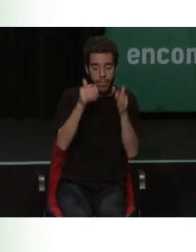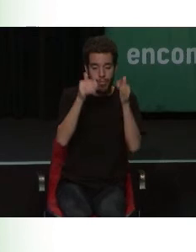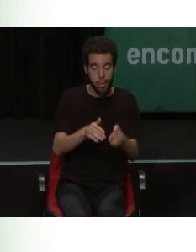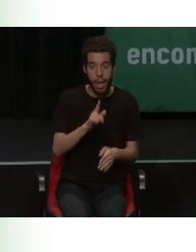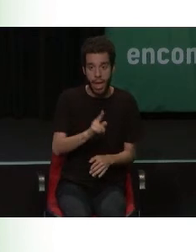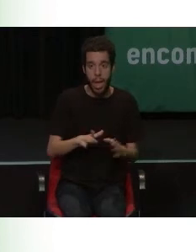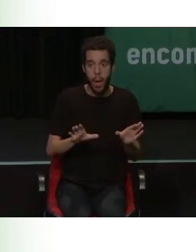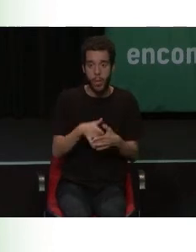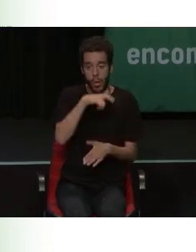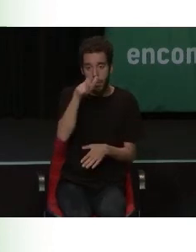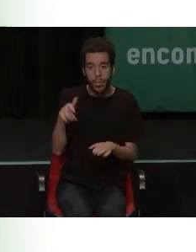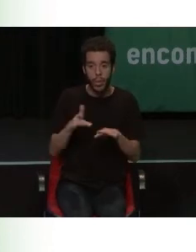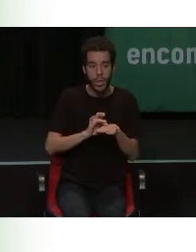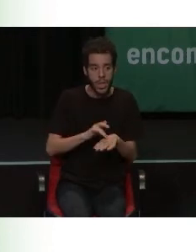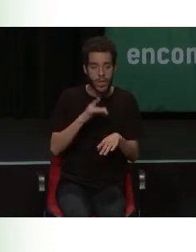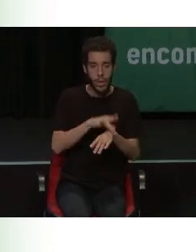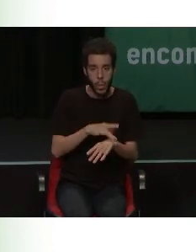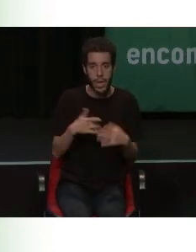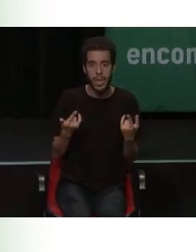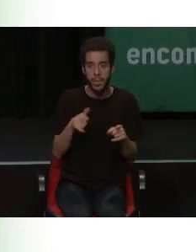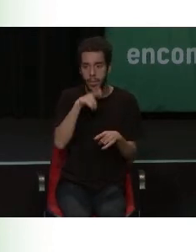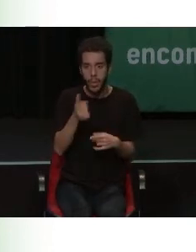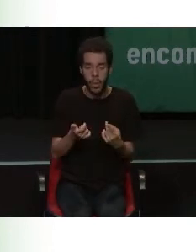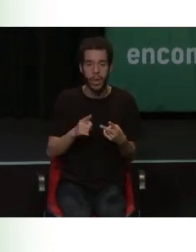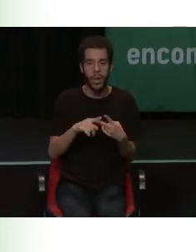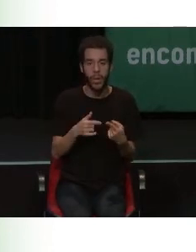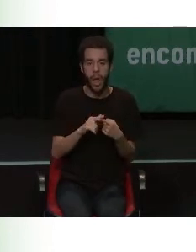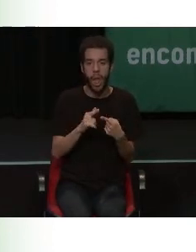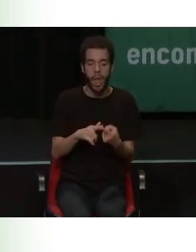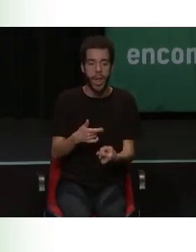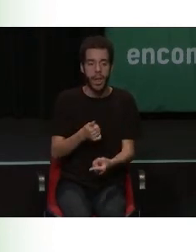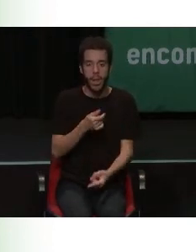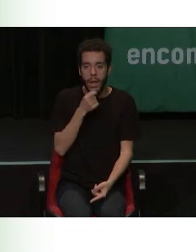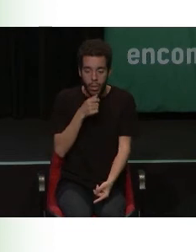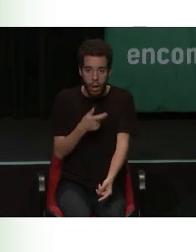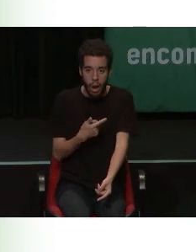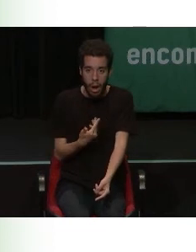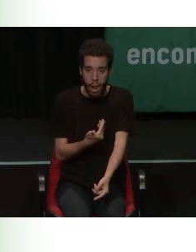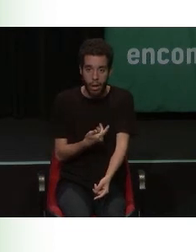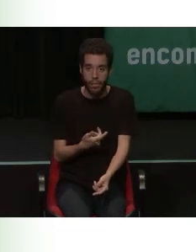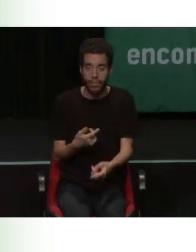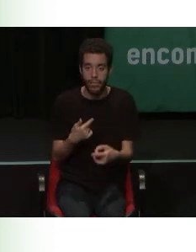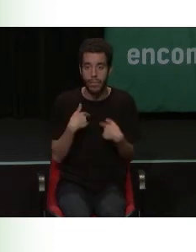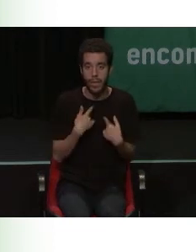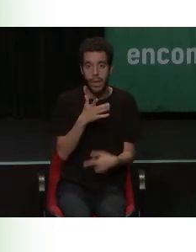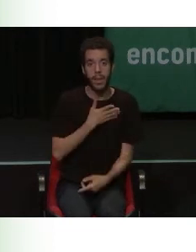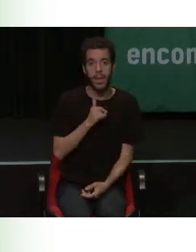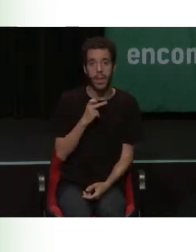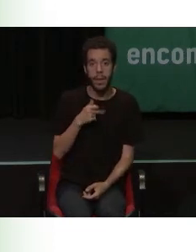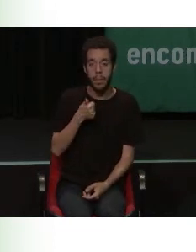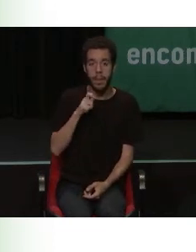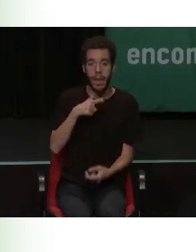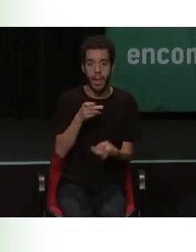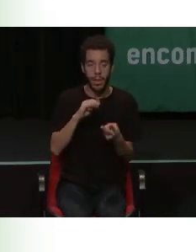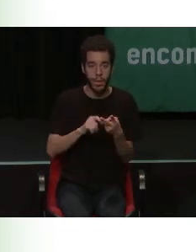que estão em risco, os tais hipertensos, os tais diabéticos e outras situações de risco,